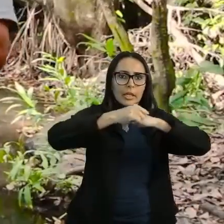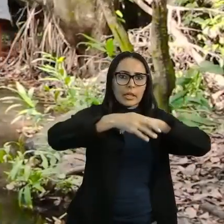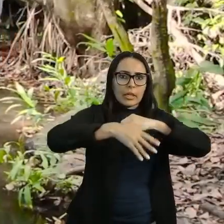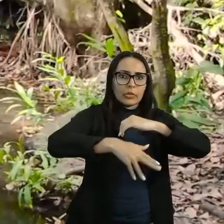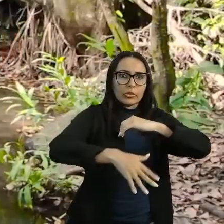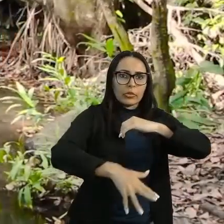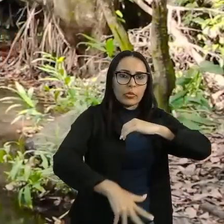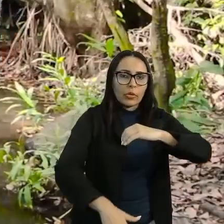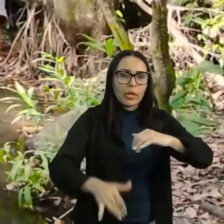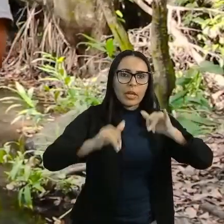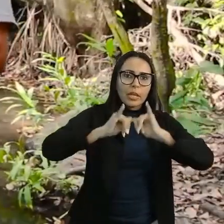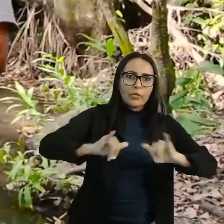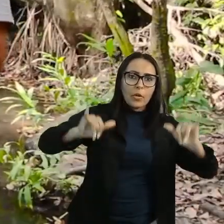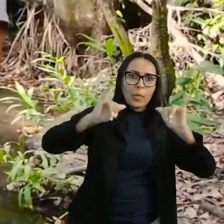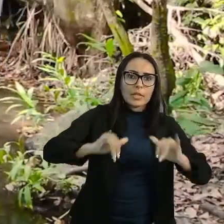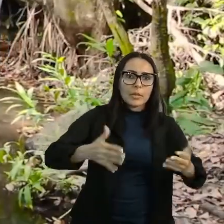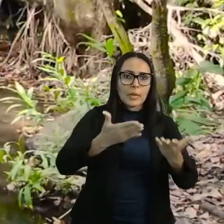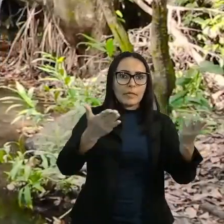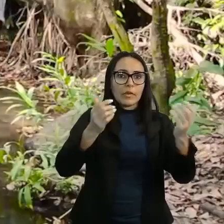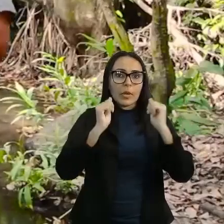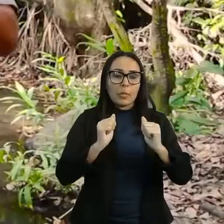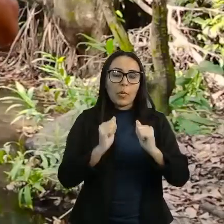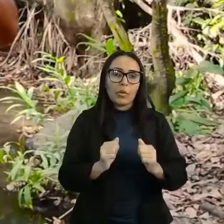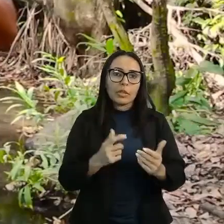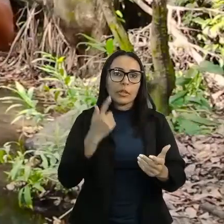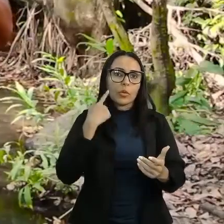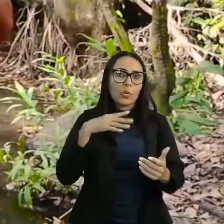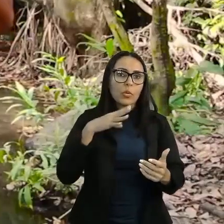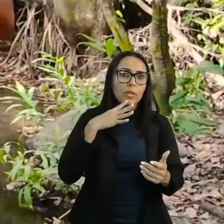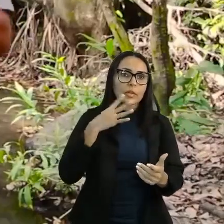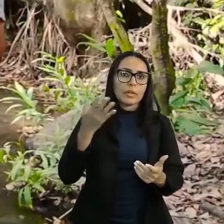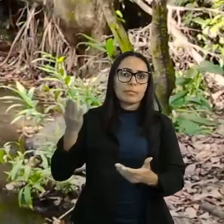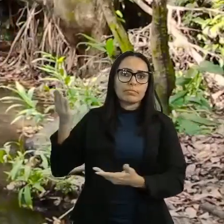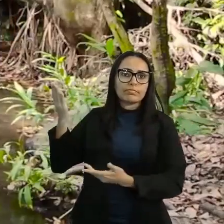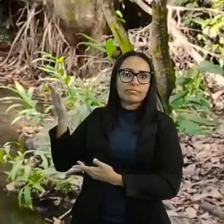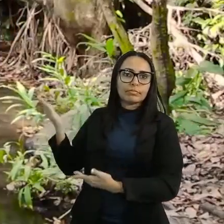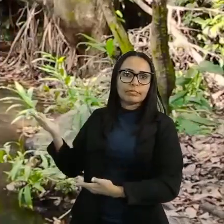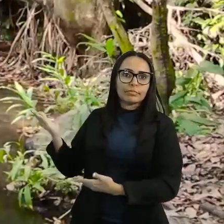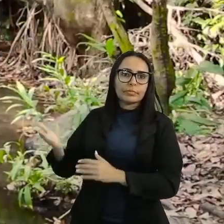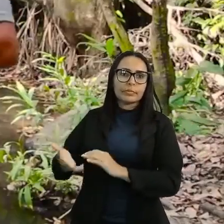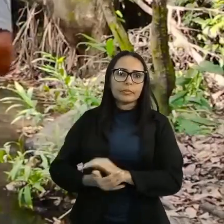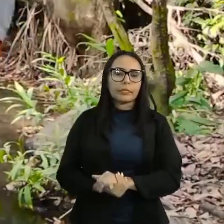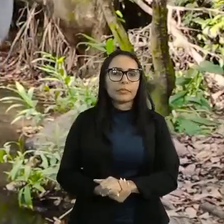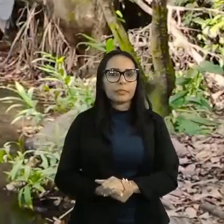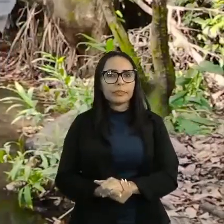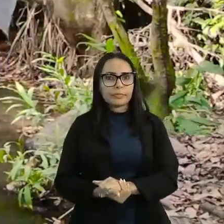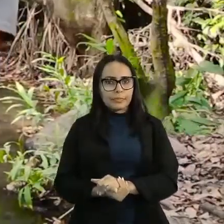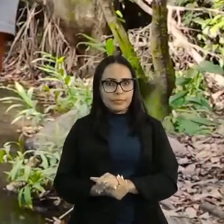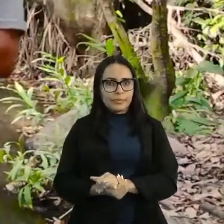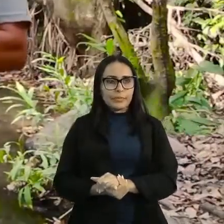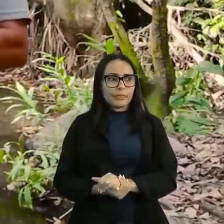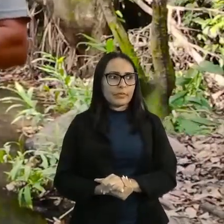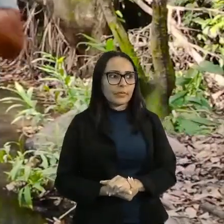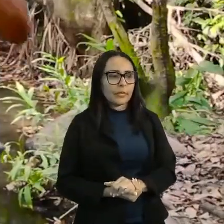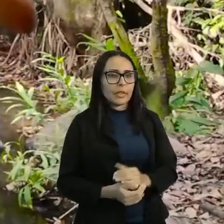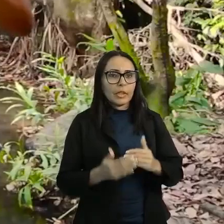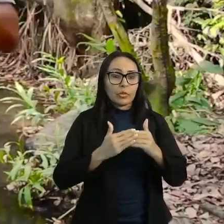alimentar não só o seu corpo, mas também a sua alma. O seu espírito, né? Sim. Muito interessante. Para fechar, assim, falando a nível